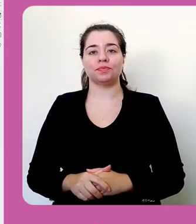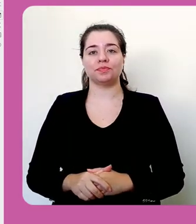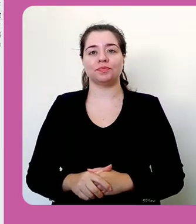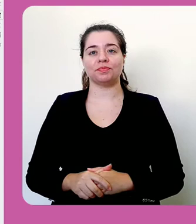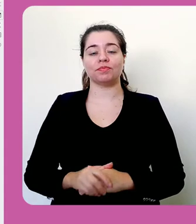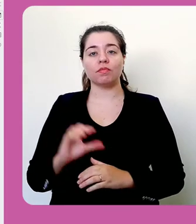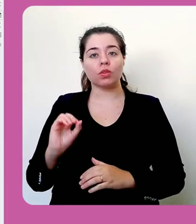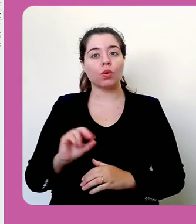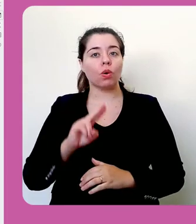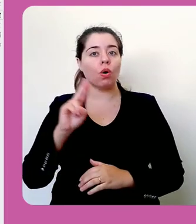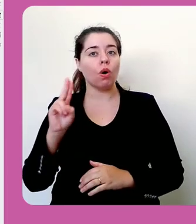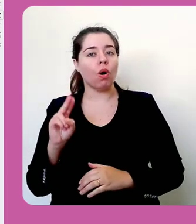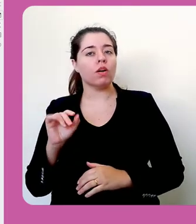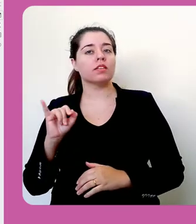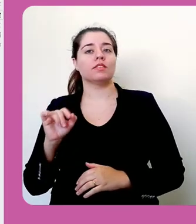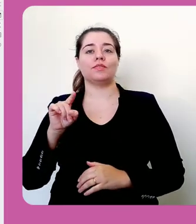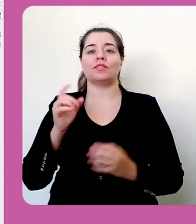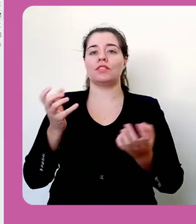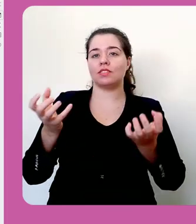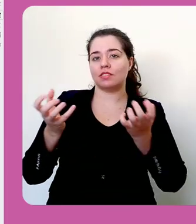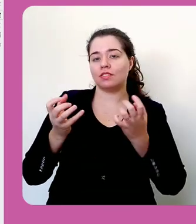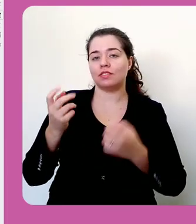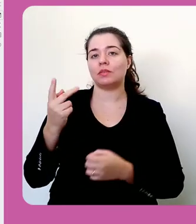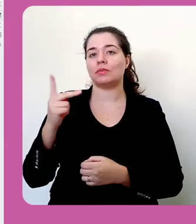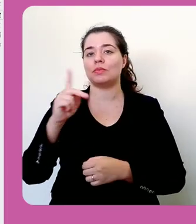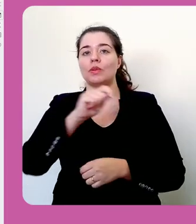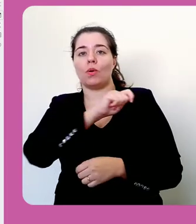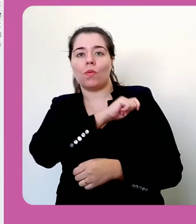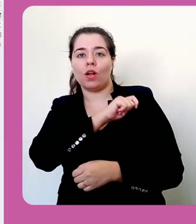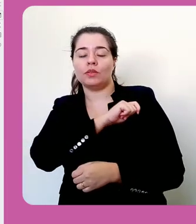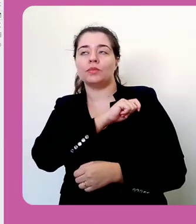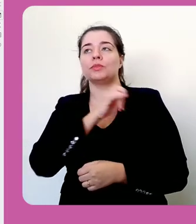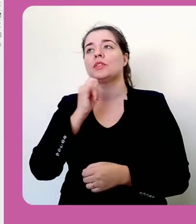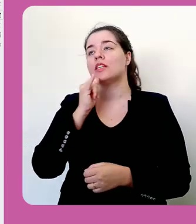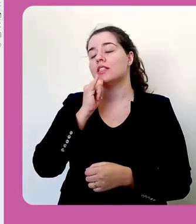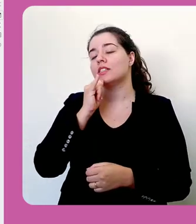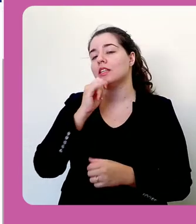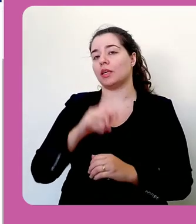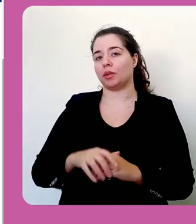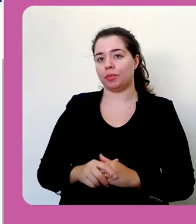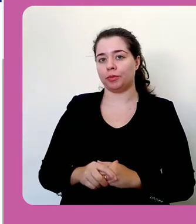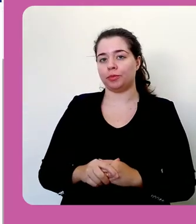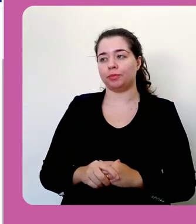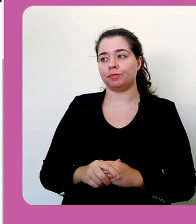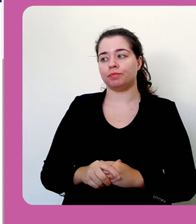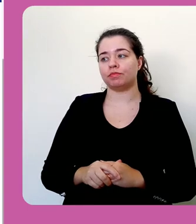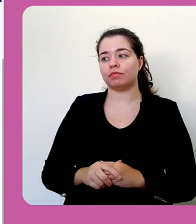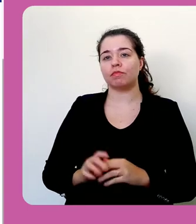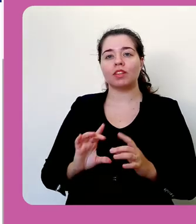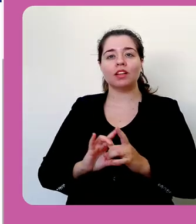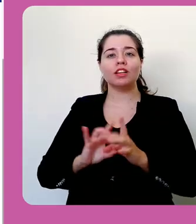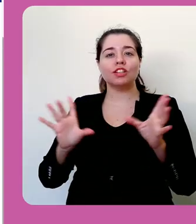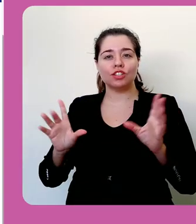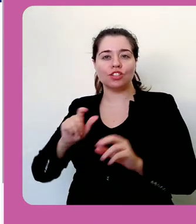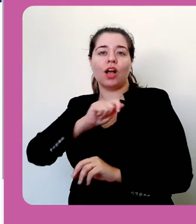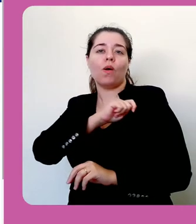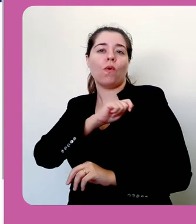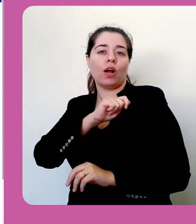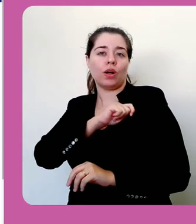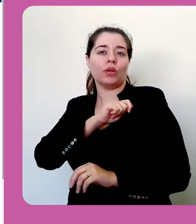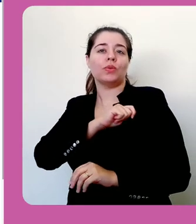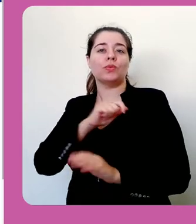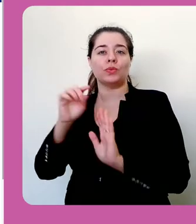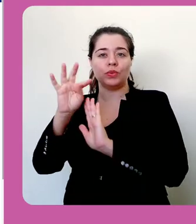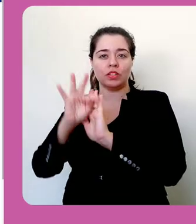alterações ele quiser até o prazo final do envio da atividade. Então, vamos dar início